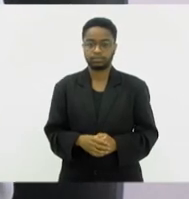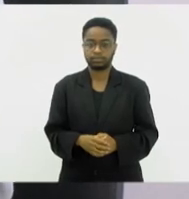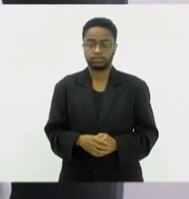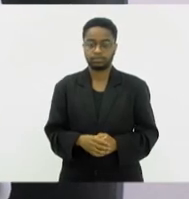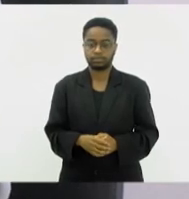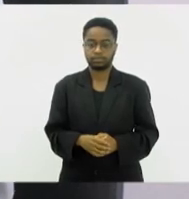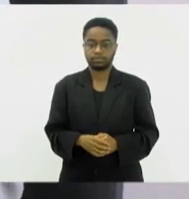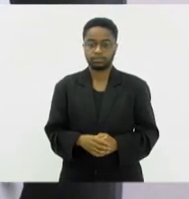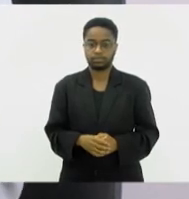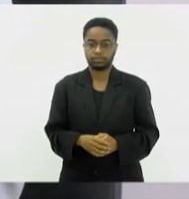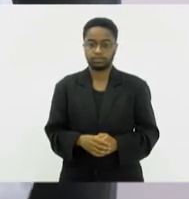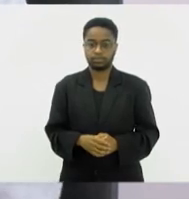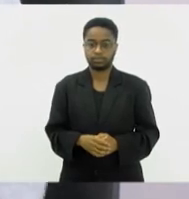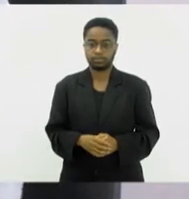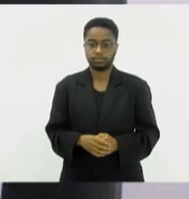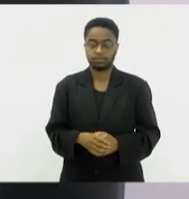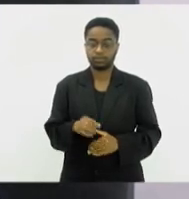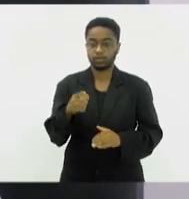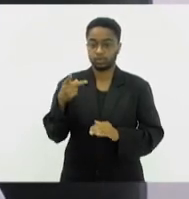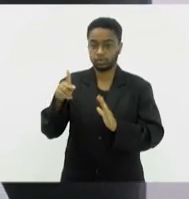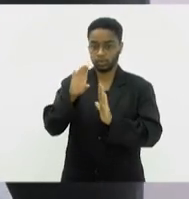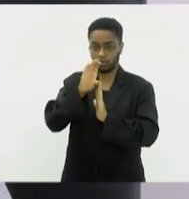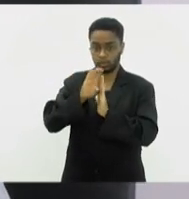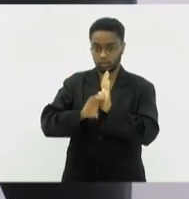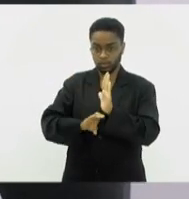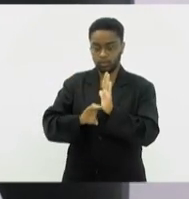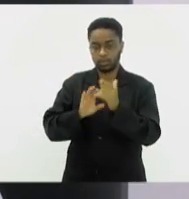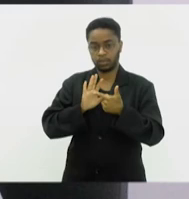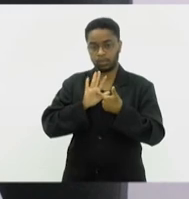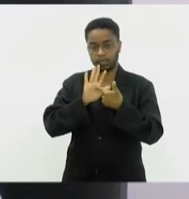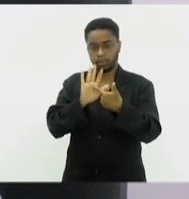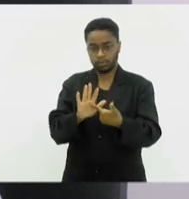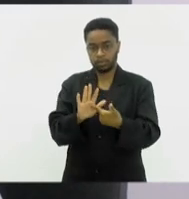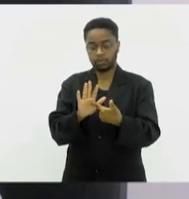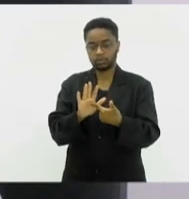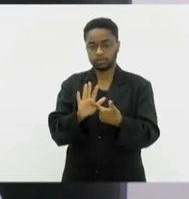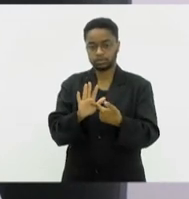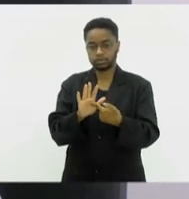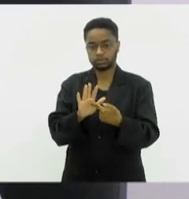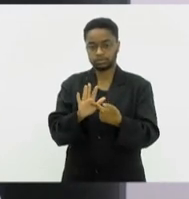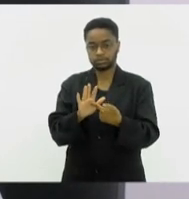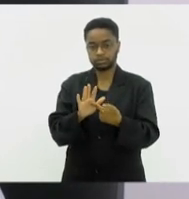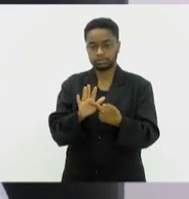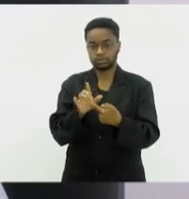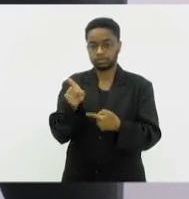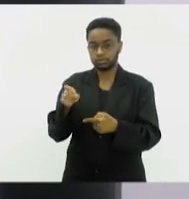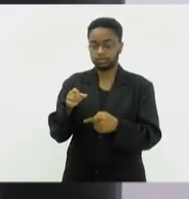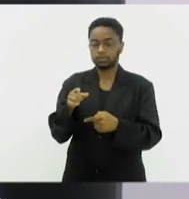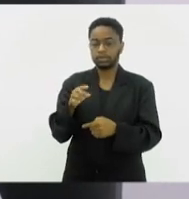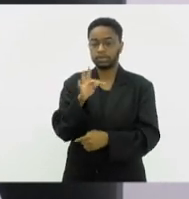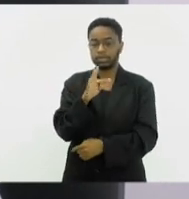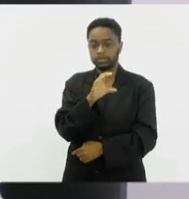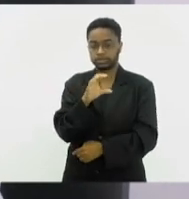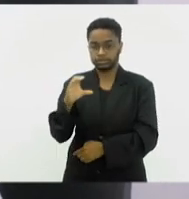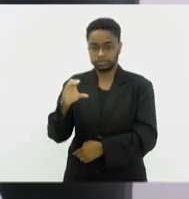Aqui, mencionando o teu currículo, Anne, que o seu trabalho de conclusão de